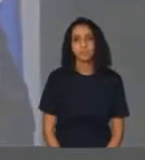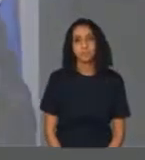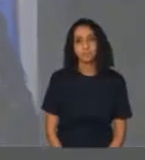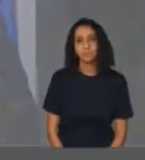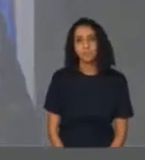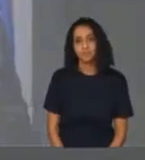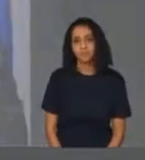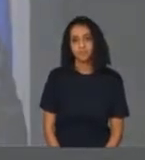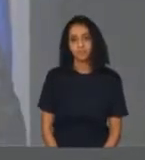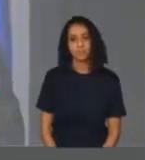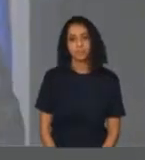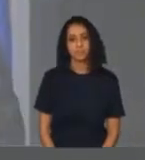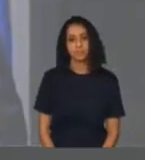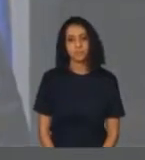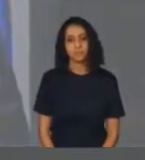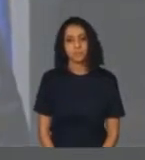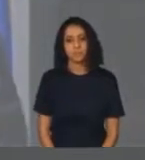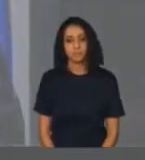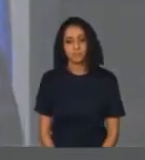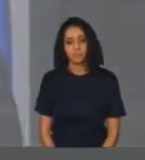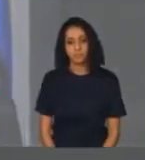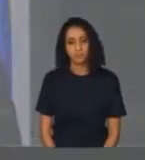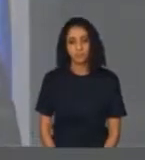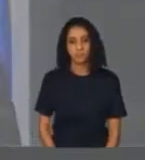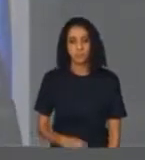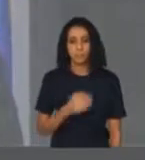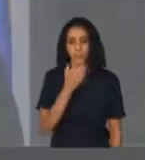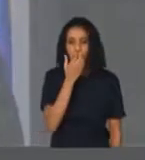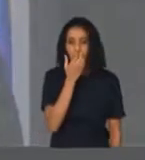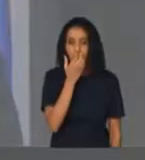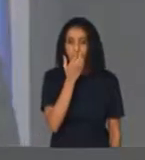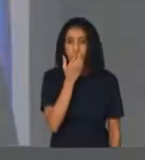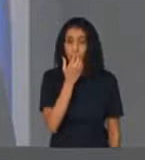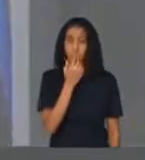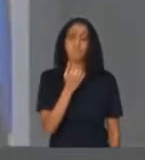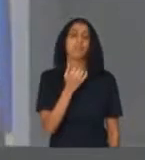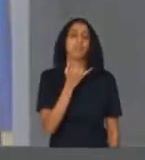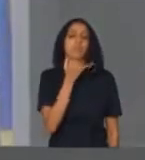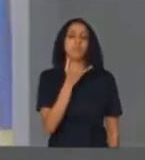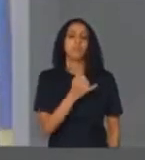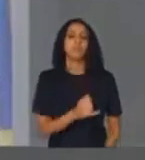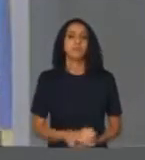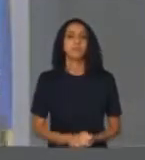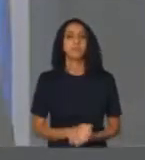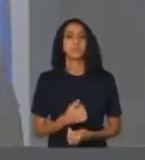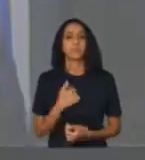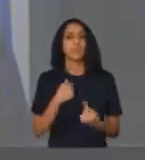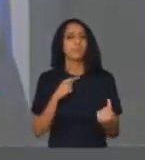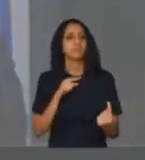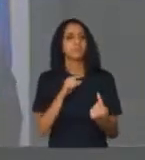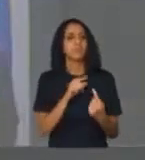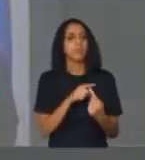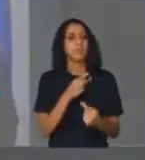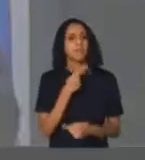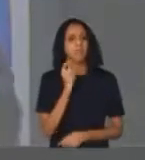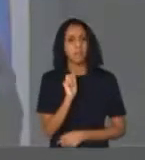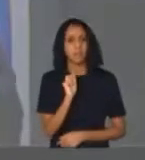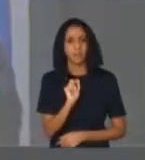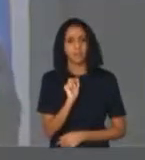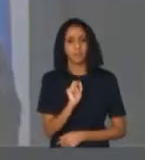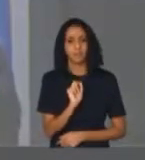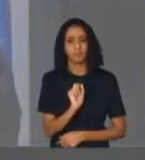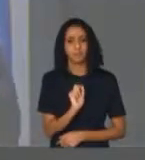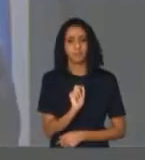Venho aqui a essa tribuna para relatar uma importante contribuição para a